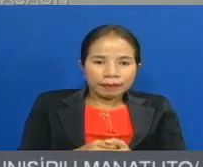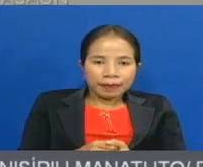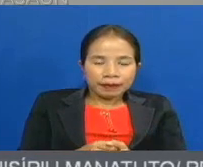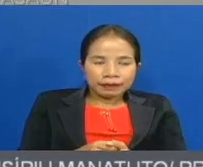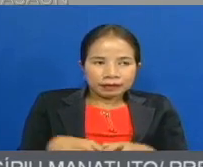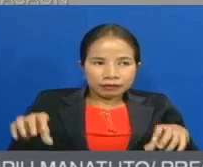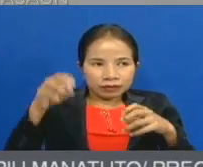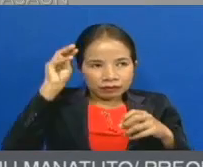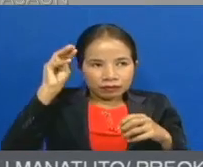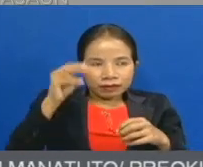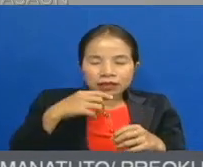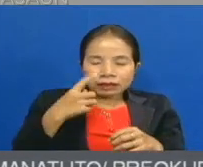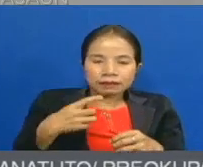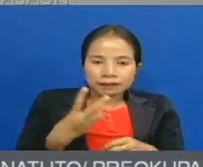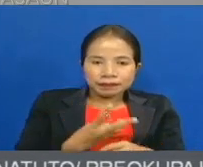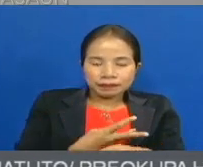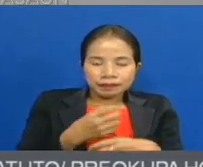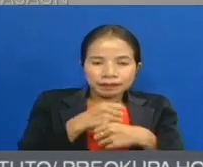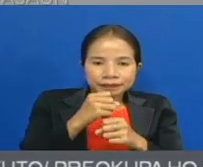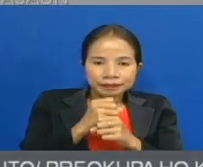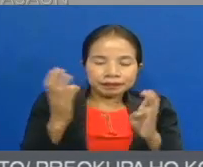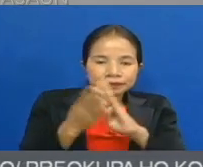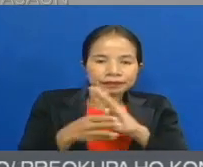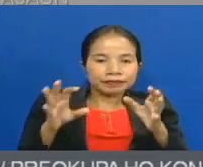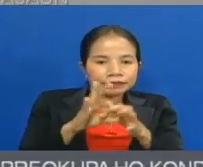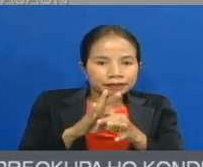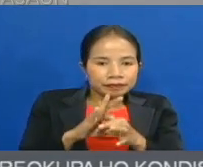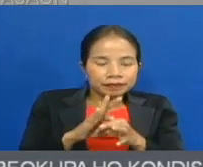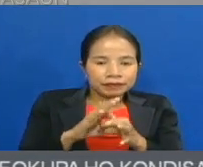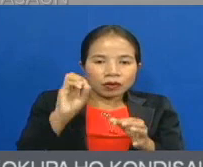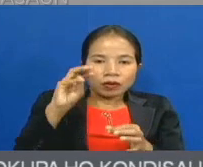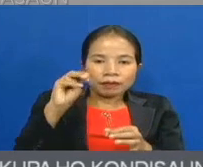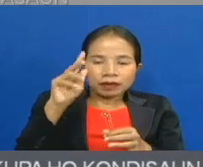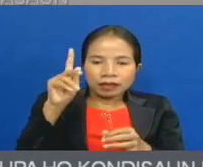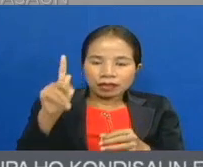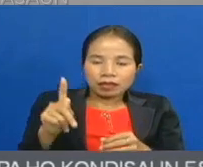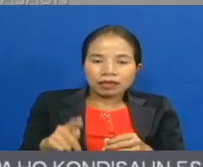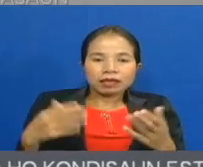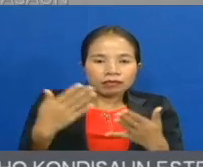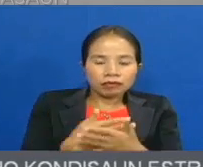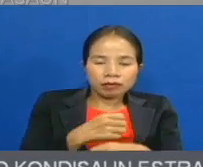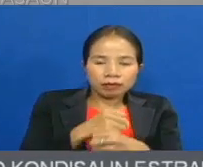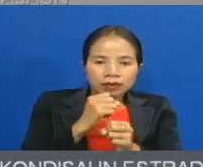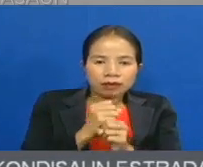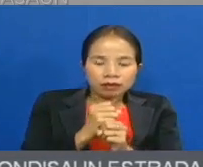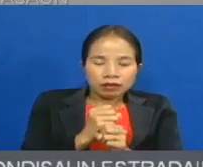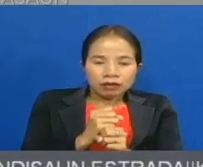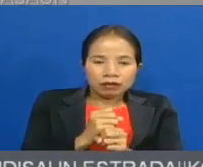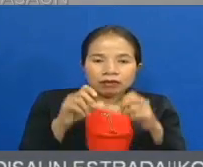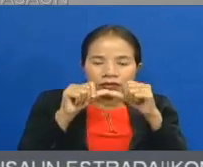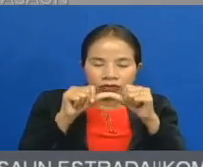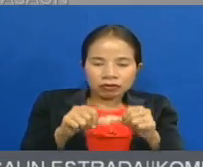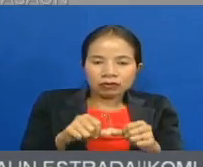vice-ministro kata kita si alo adesão ba OMK, quando é para o fone, vai tornar no OMK.